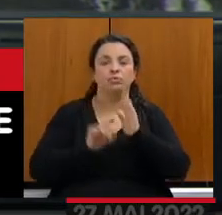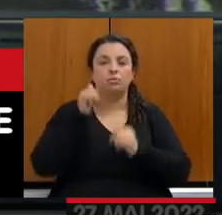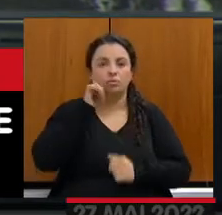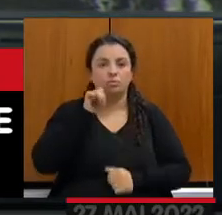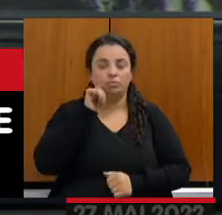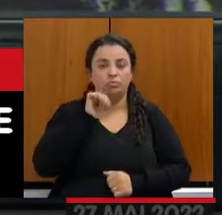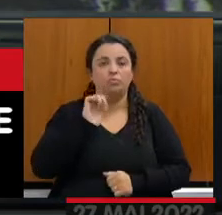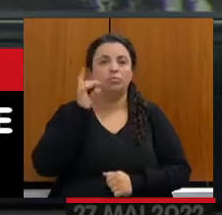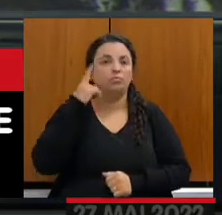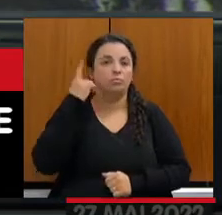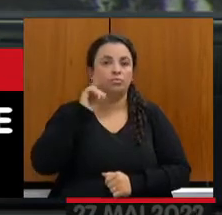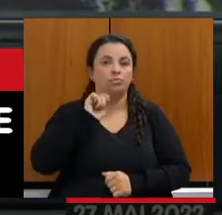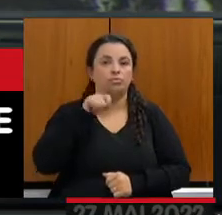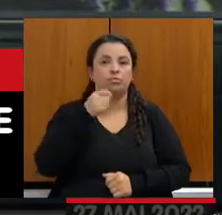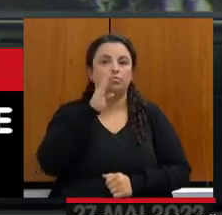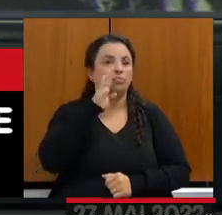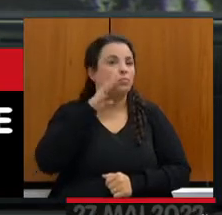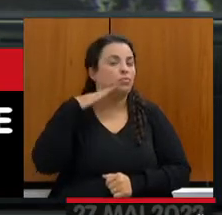Beatriz Cerqueira